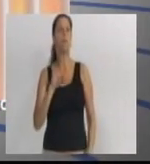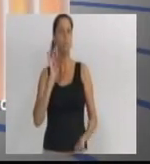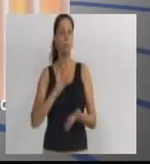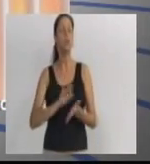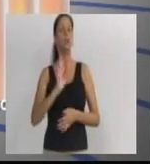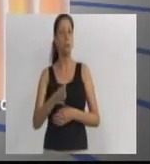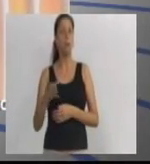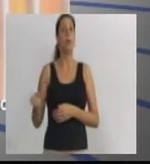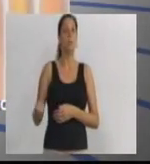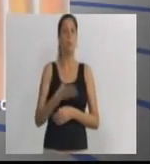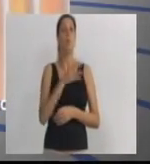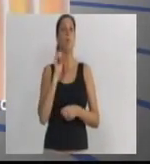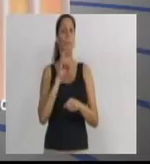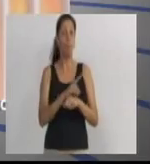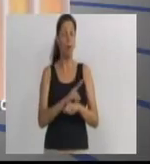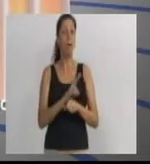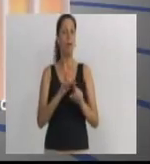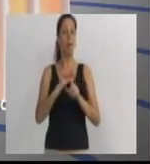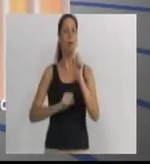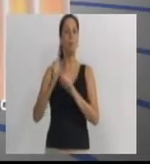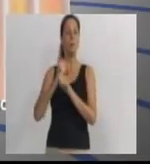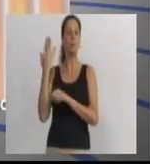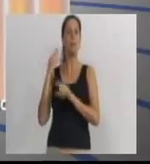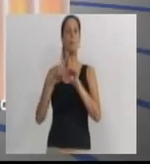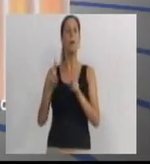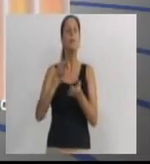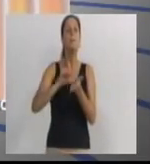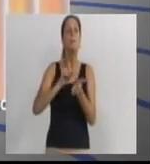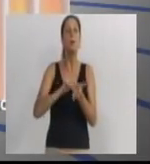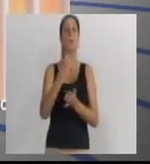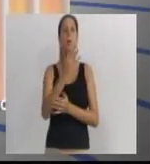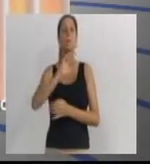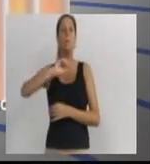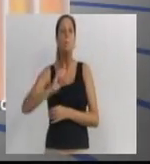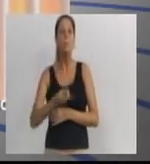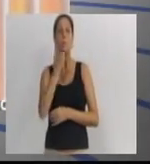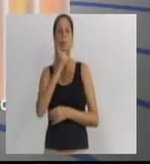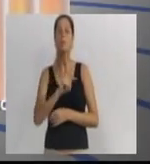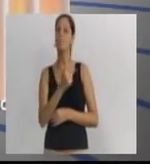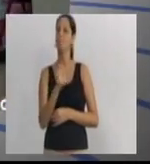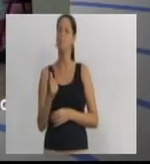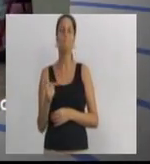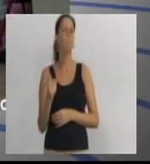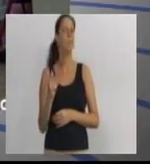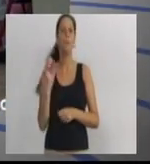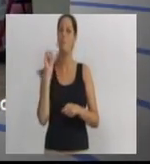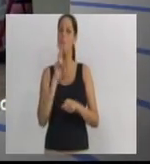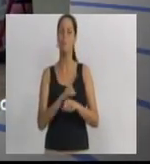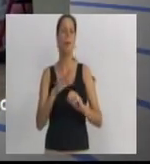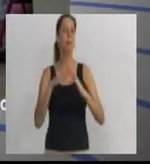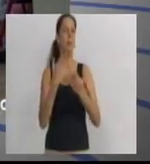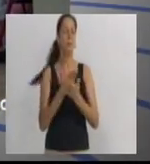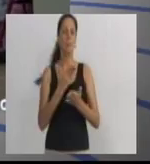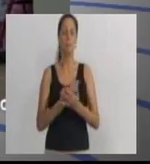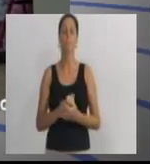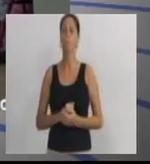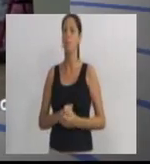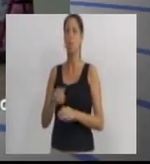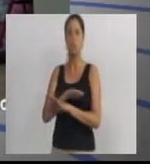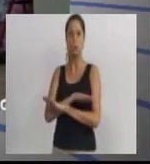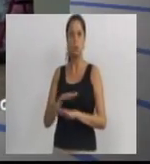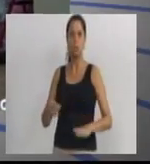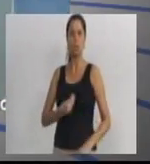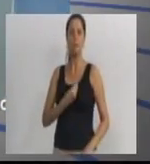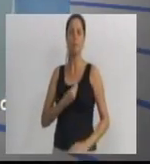vagas abertas no ano passado, 4 mil crianças ainda não foram beneficiadas. Chega de ficar em casa. Para mais